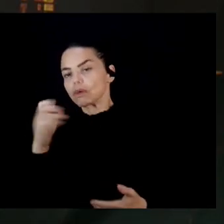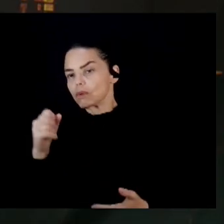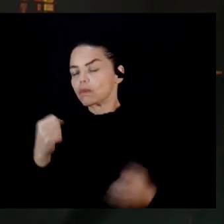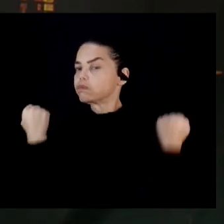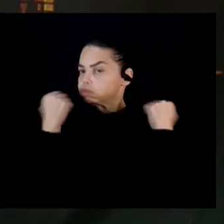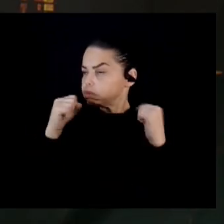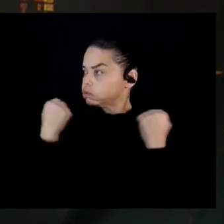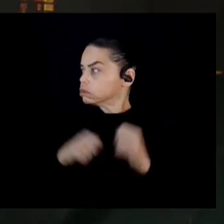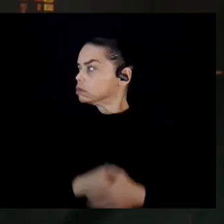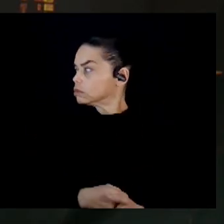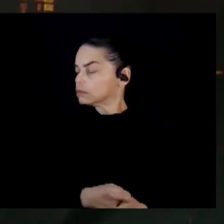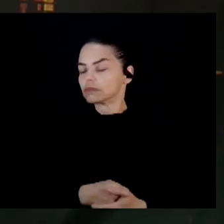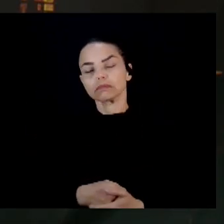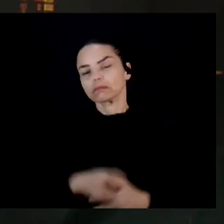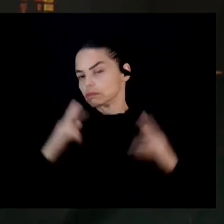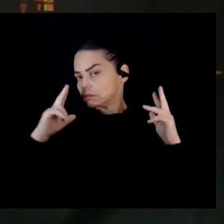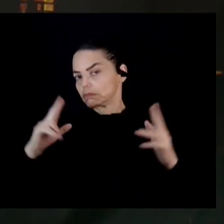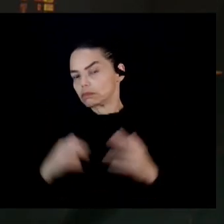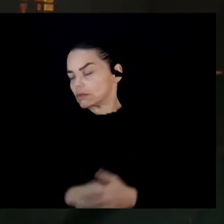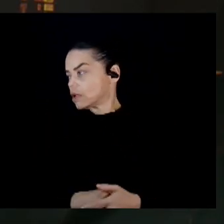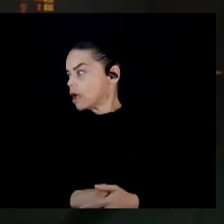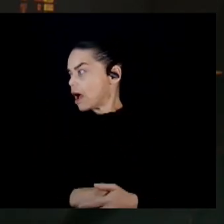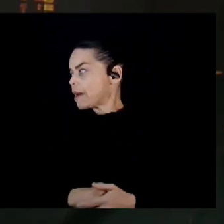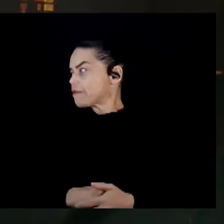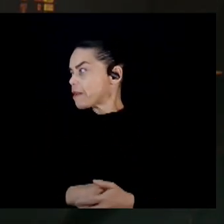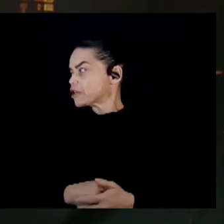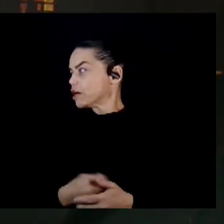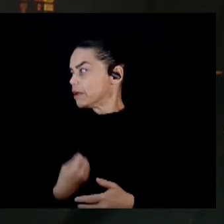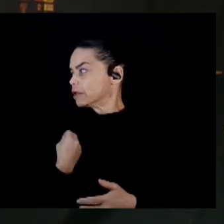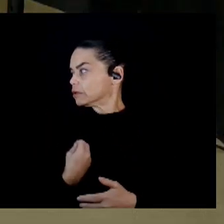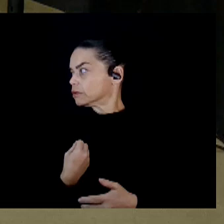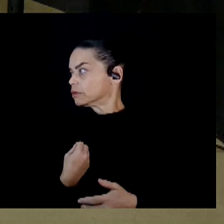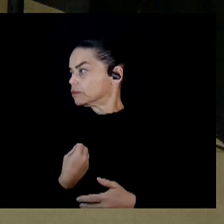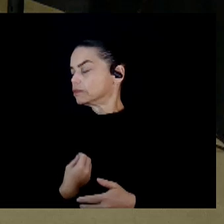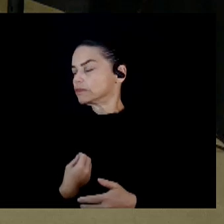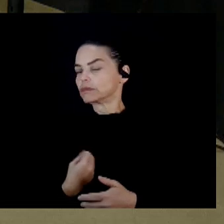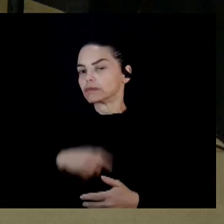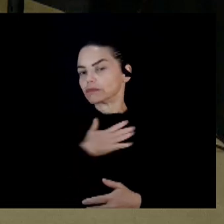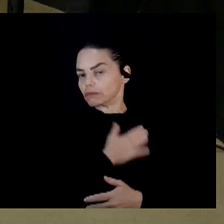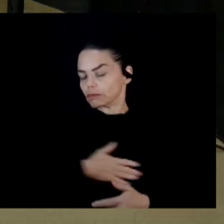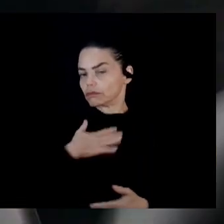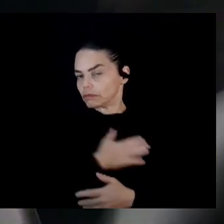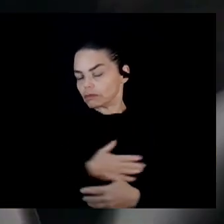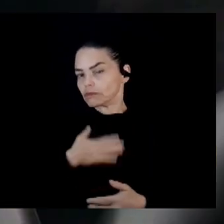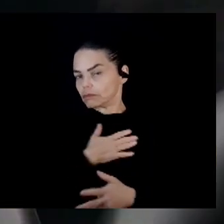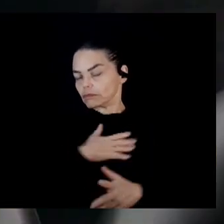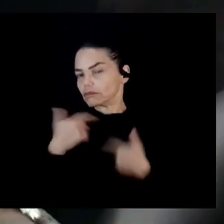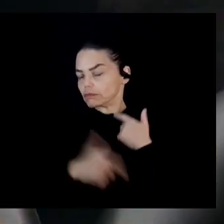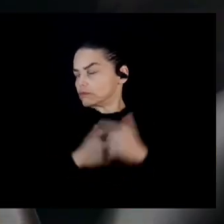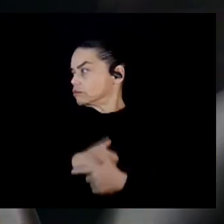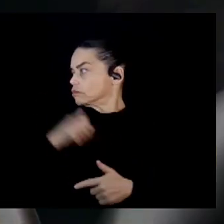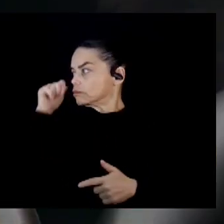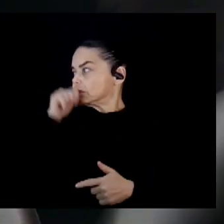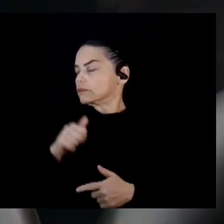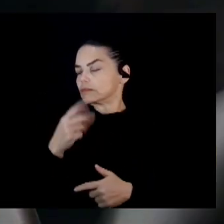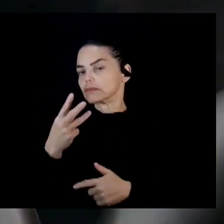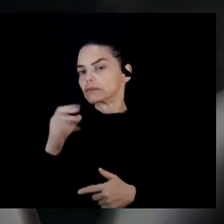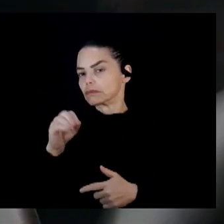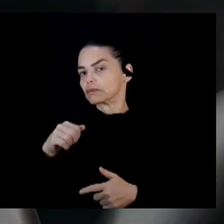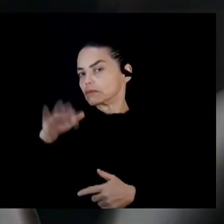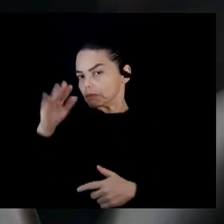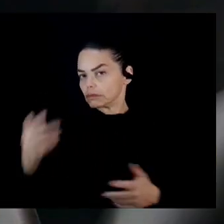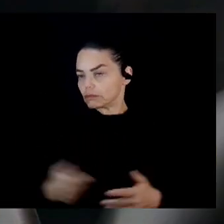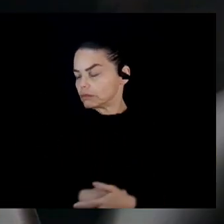vai ser igual, ou pode ser igual? Eu gosto muito desse público, eu trabalho com mulheres 30 a mais, vamos dizer assim, e